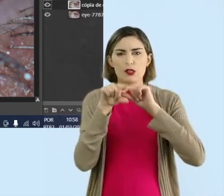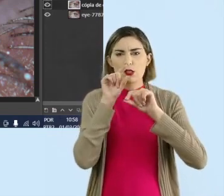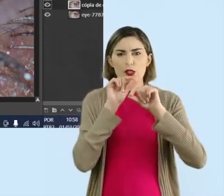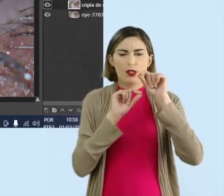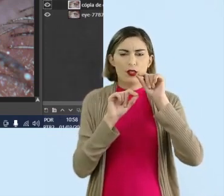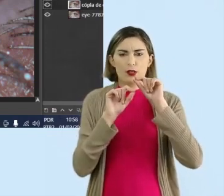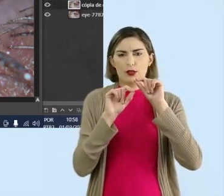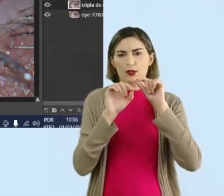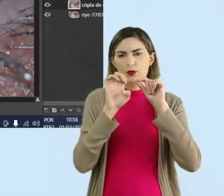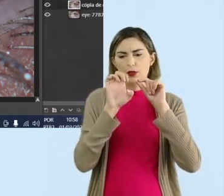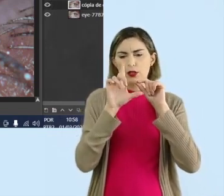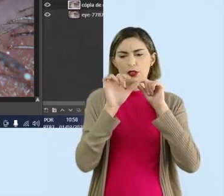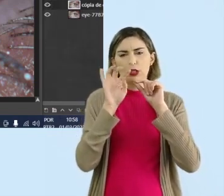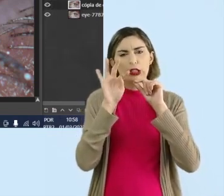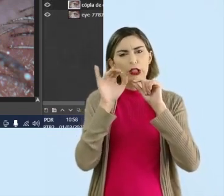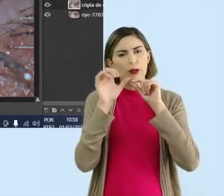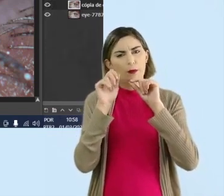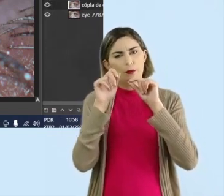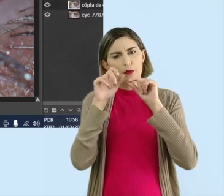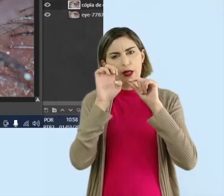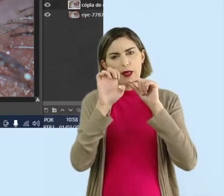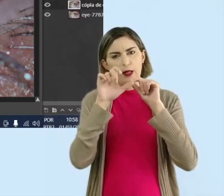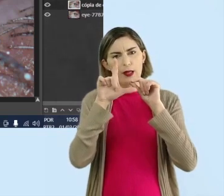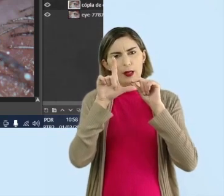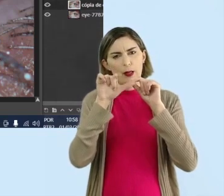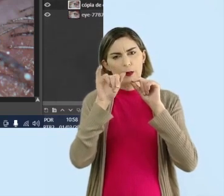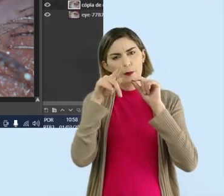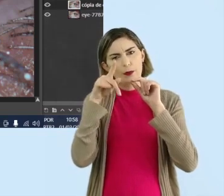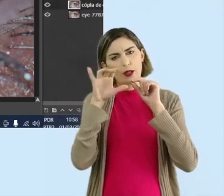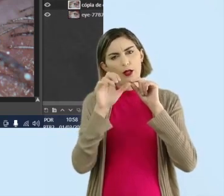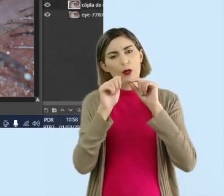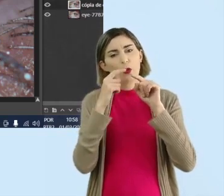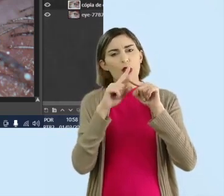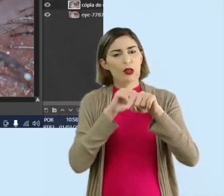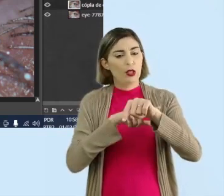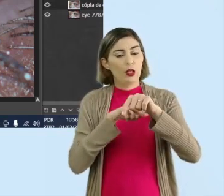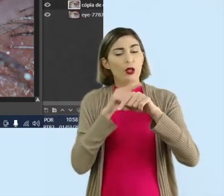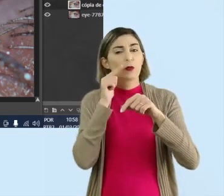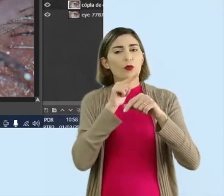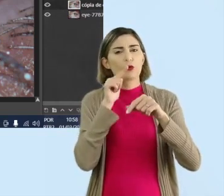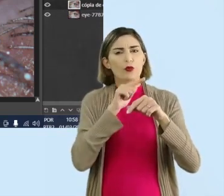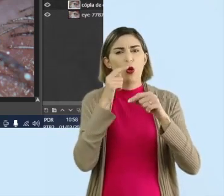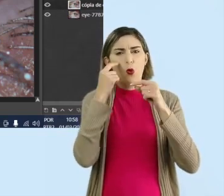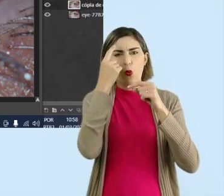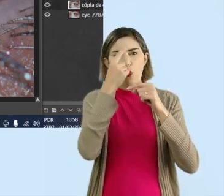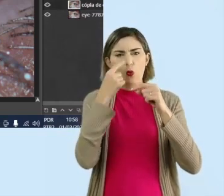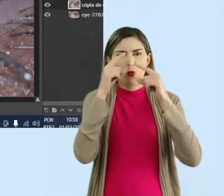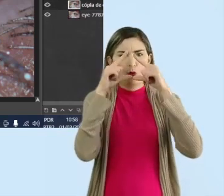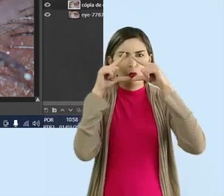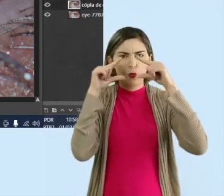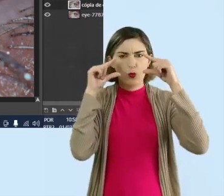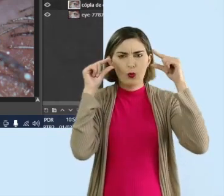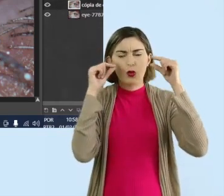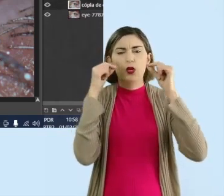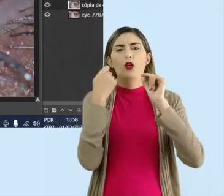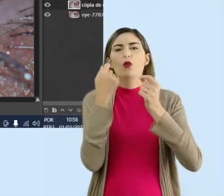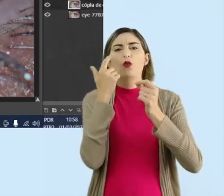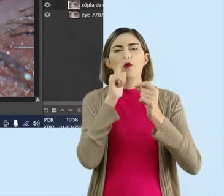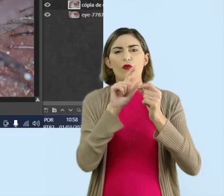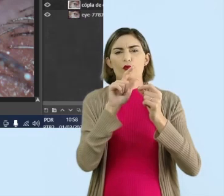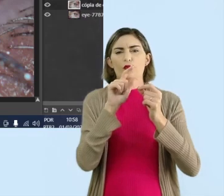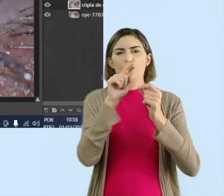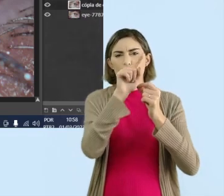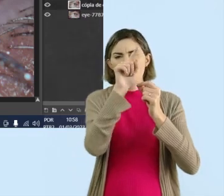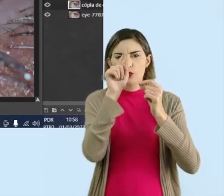Seleção elíptica. Por quê? Porque aí eu ganho tempo para selecionar o olho. Como ele é meio ovalado, eu vou aqui nos cantinhos,